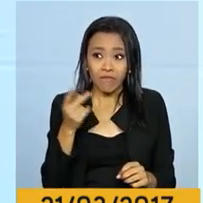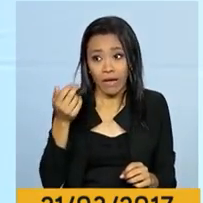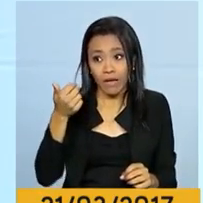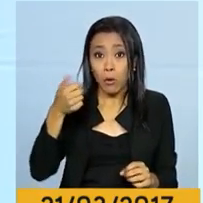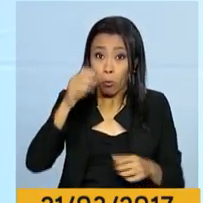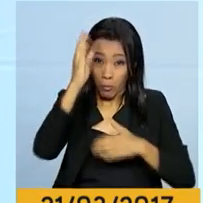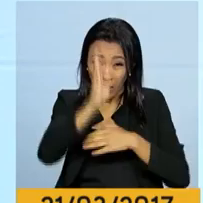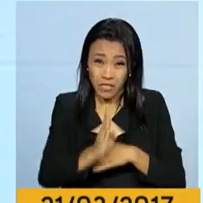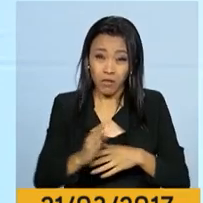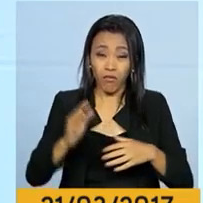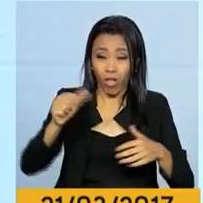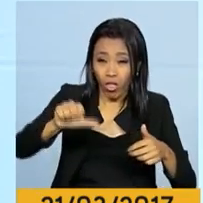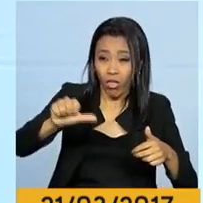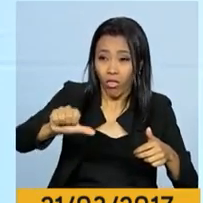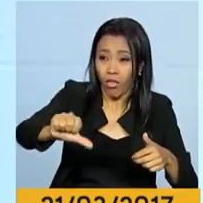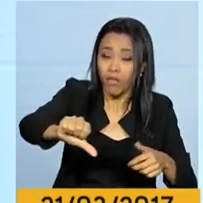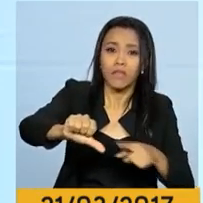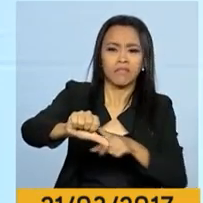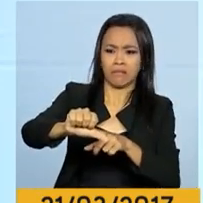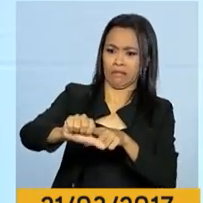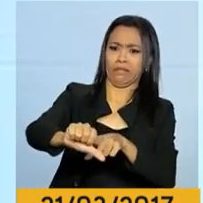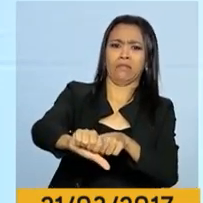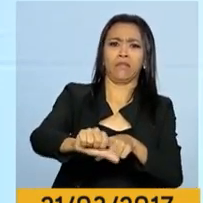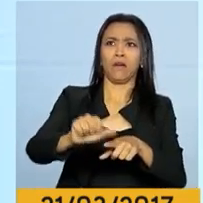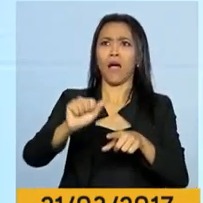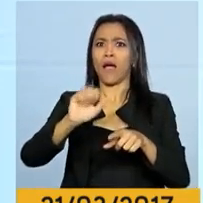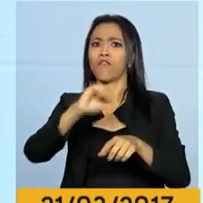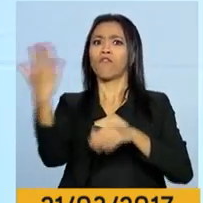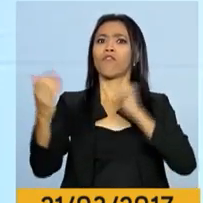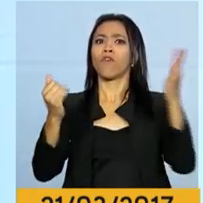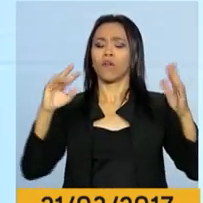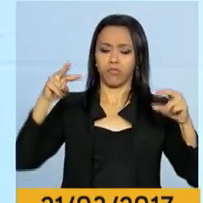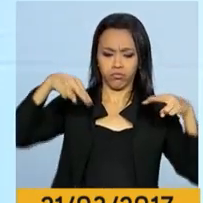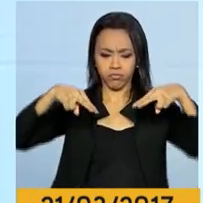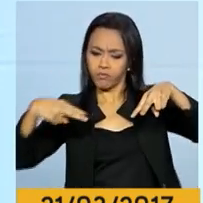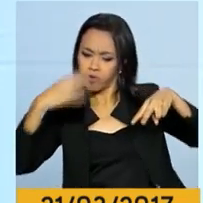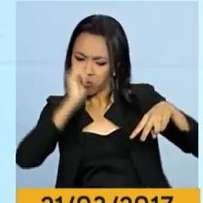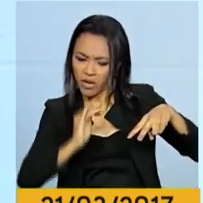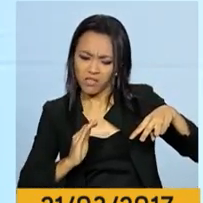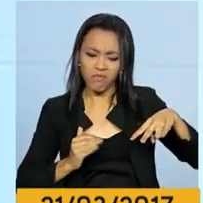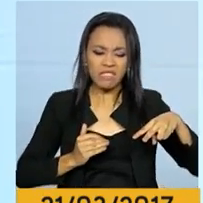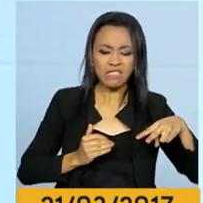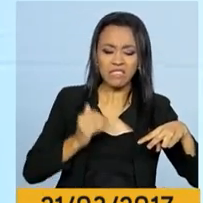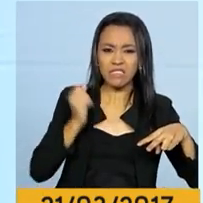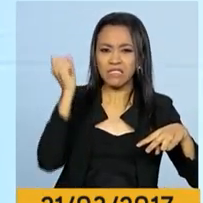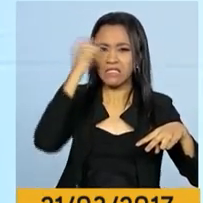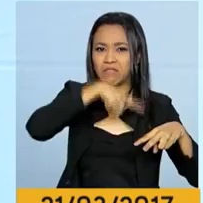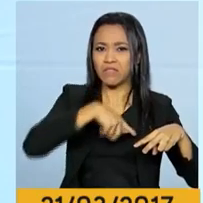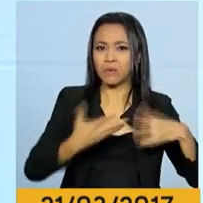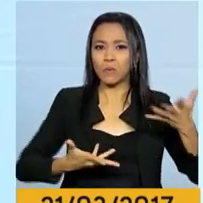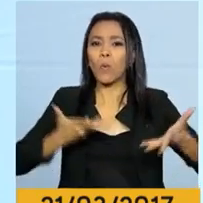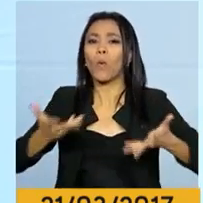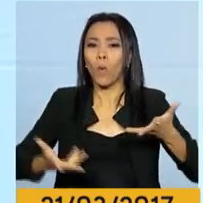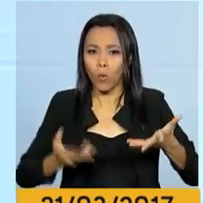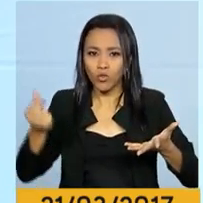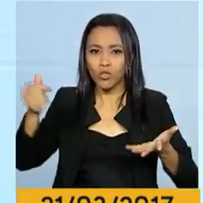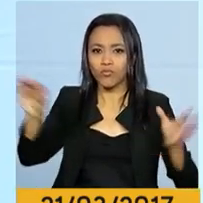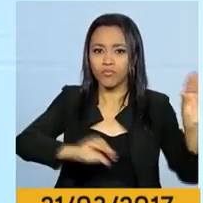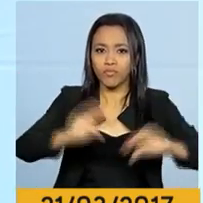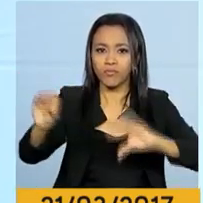estou garantindo que nós não vamos ter, nós vamos aprovar uma reforma, como aprovamos muitas outras. É claro,